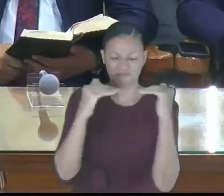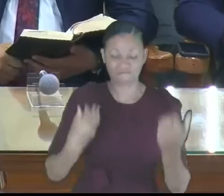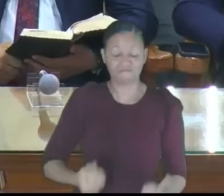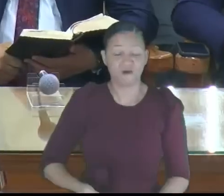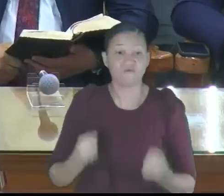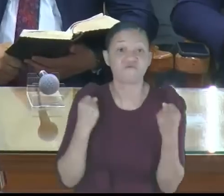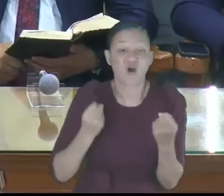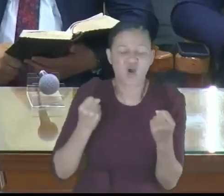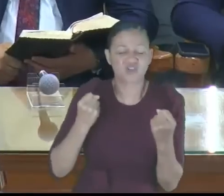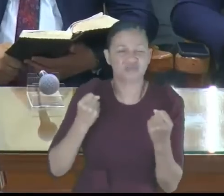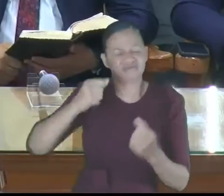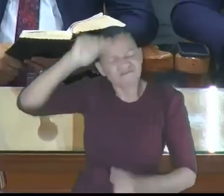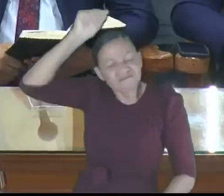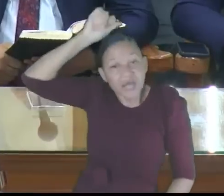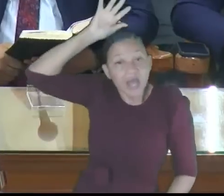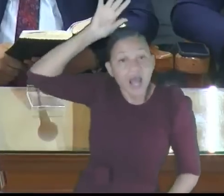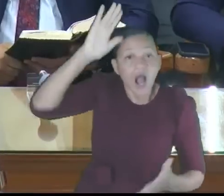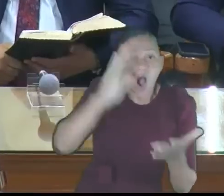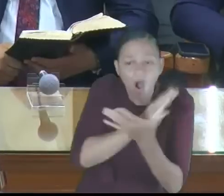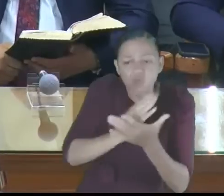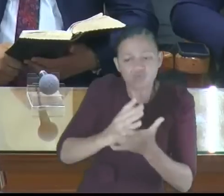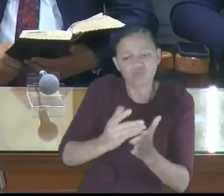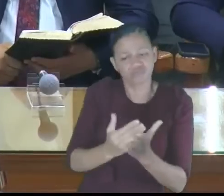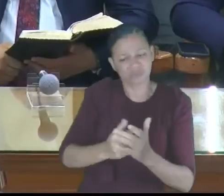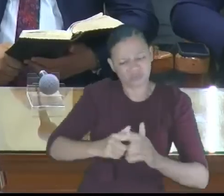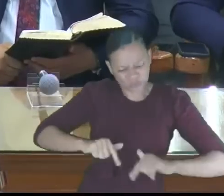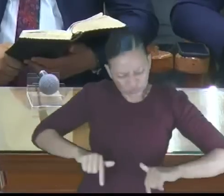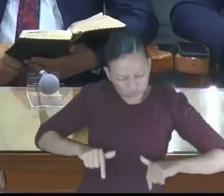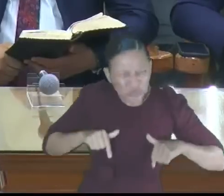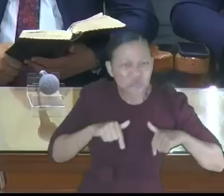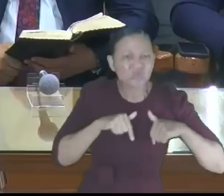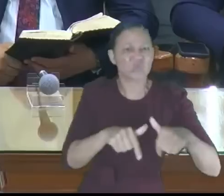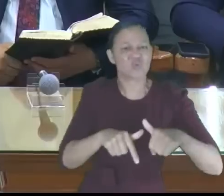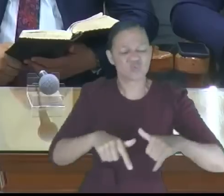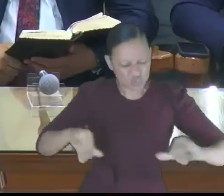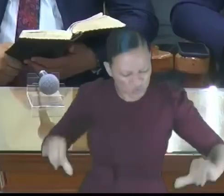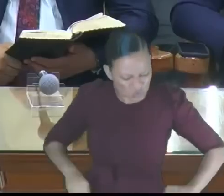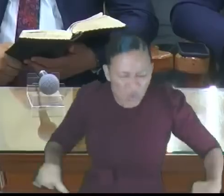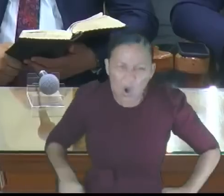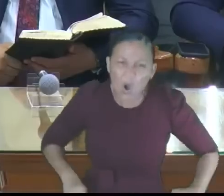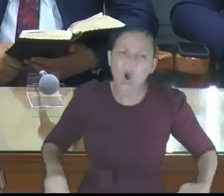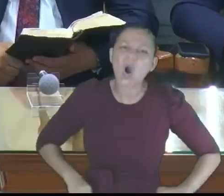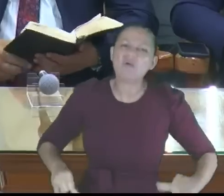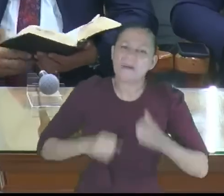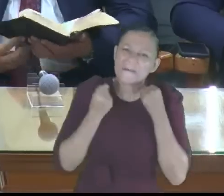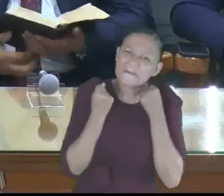é preciso que alguns paguem o preço com dores.